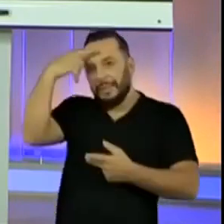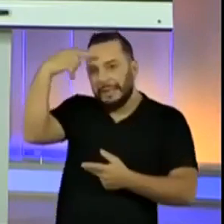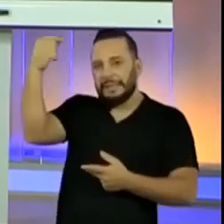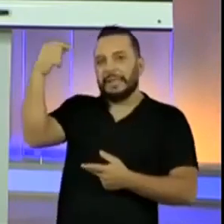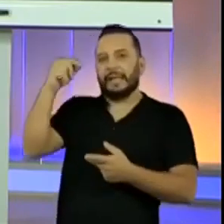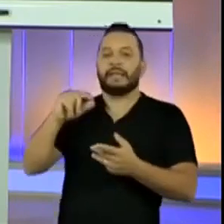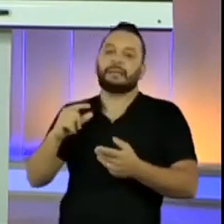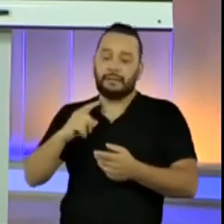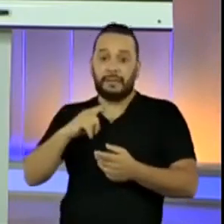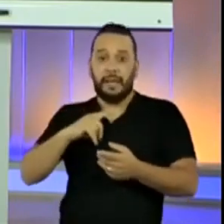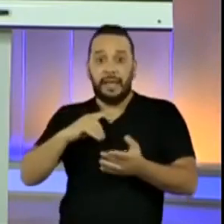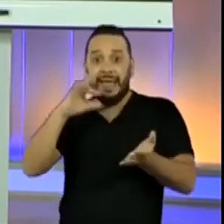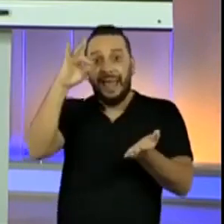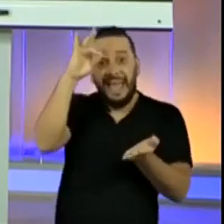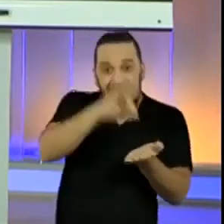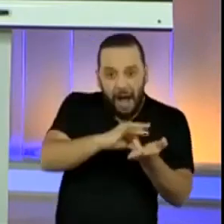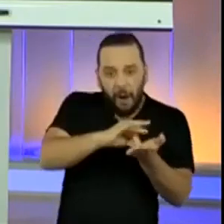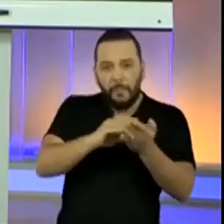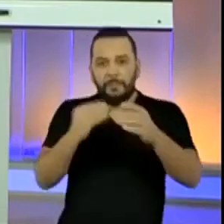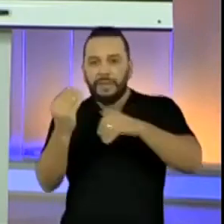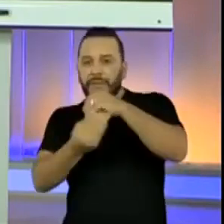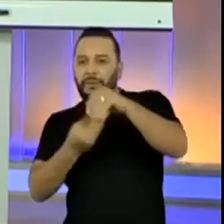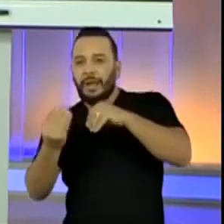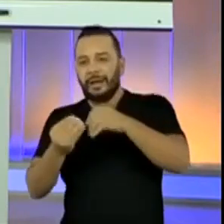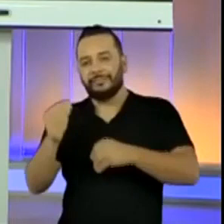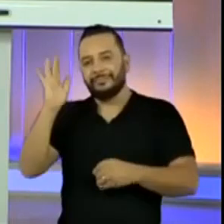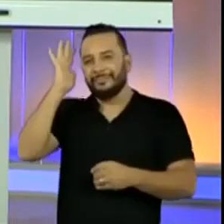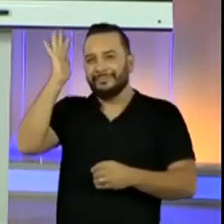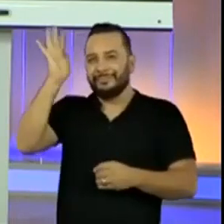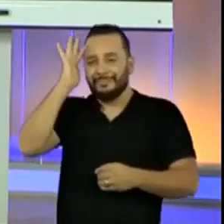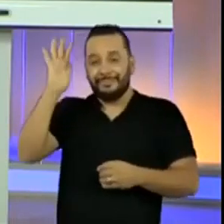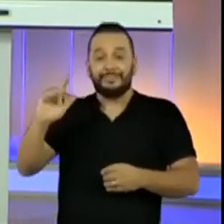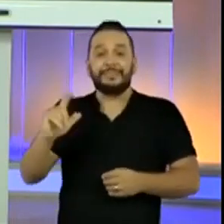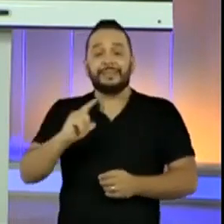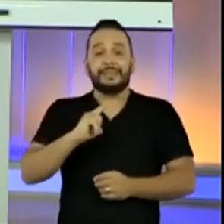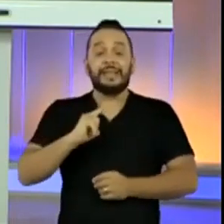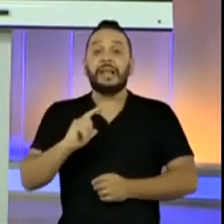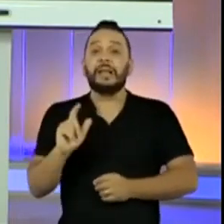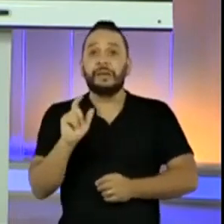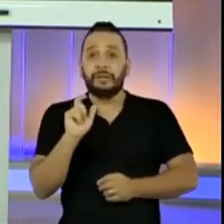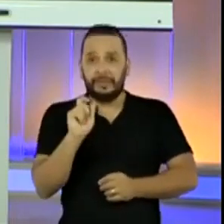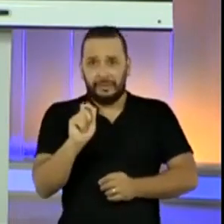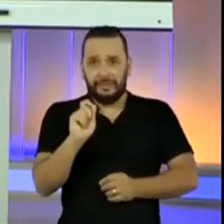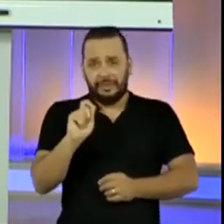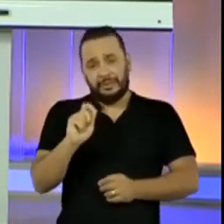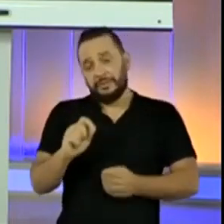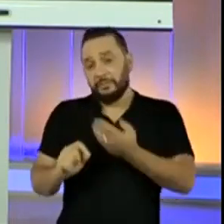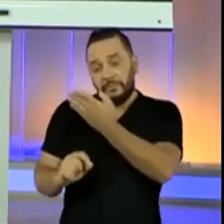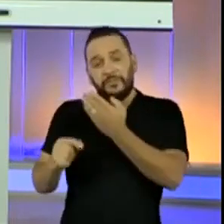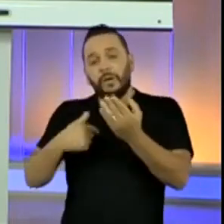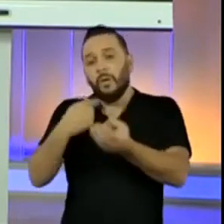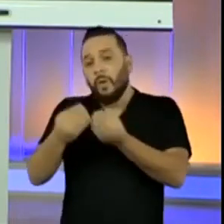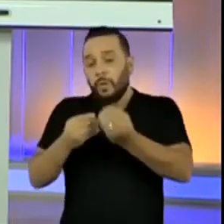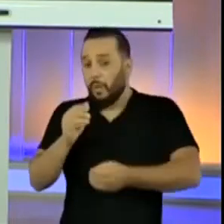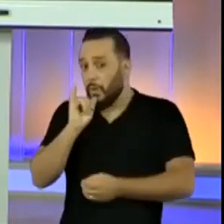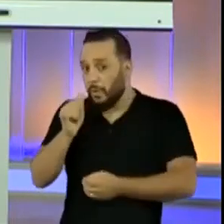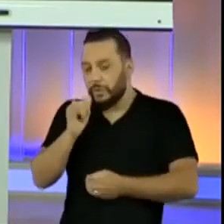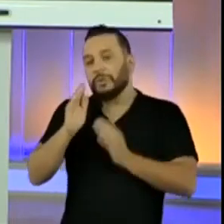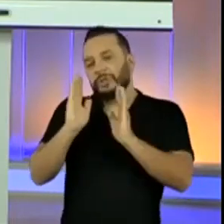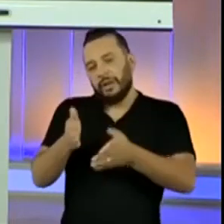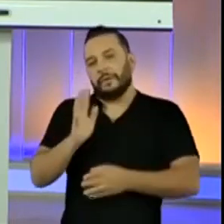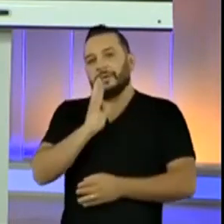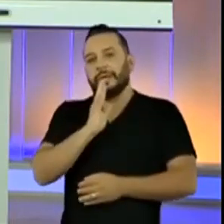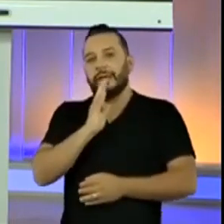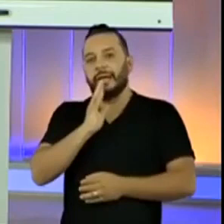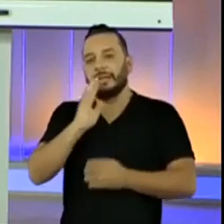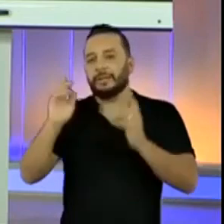elementos imaginários. E a gente vai ver nessa parte uma partezinha só de um conto de fadas que a gente já conhece, que é